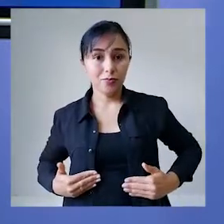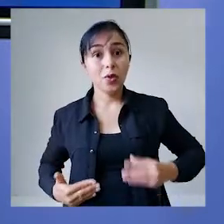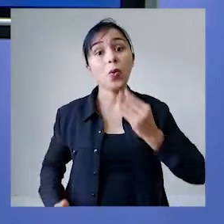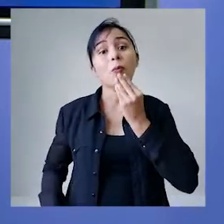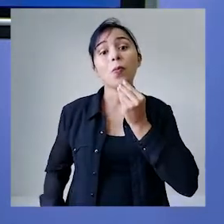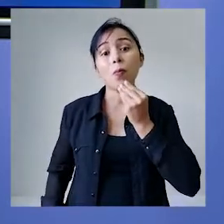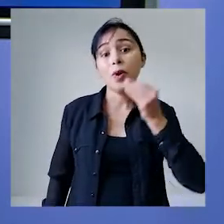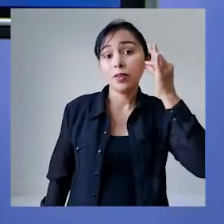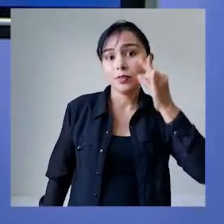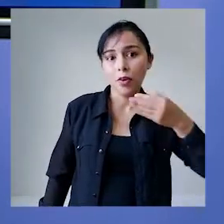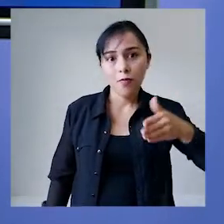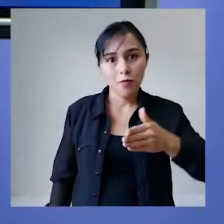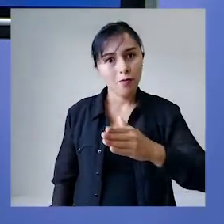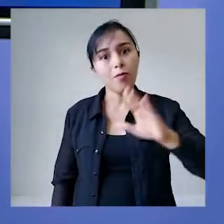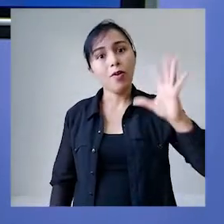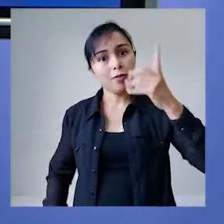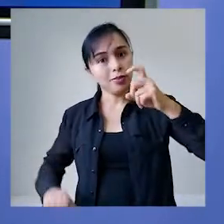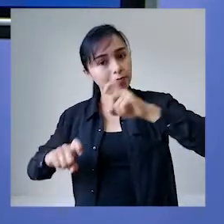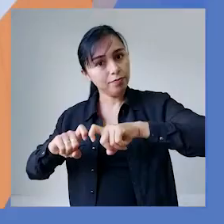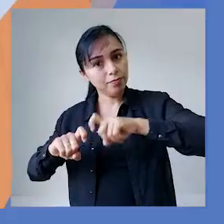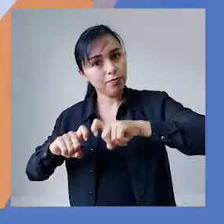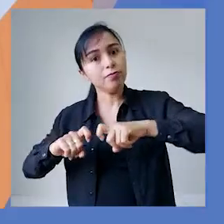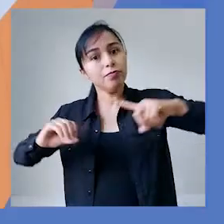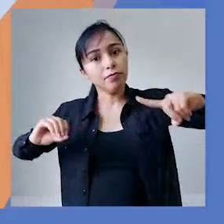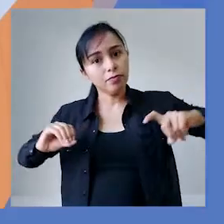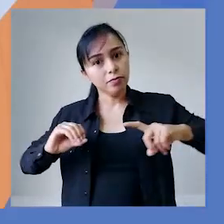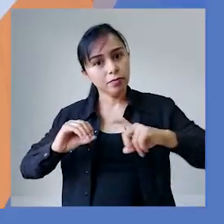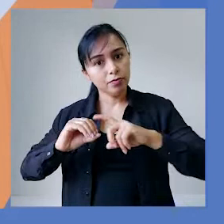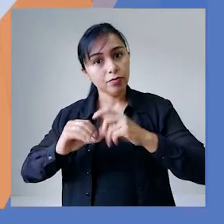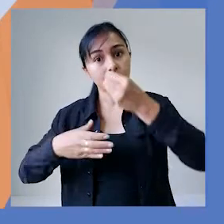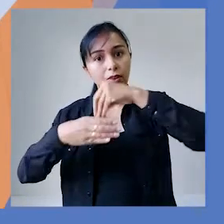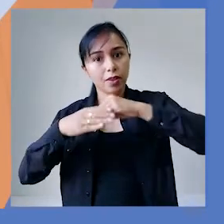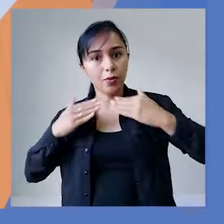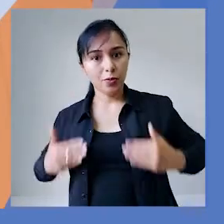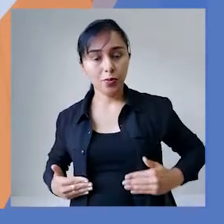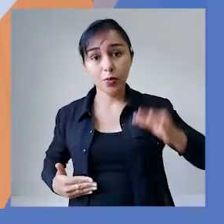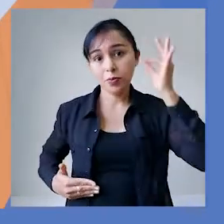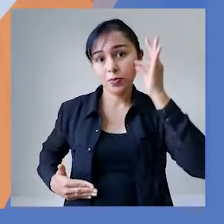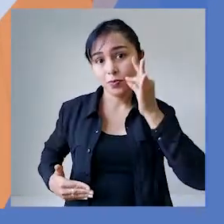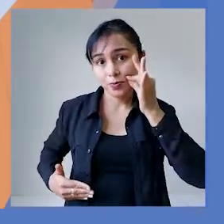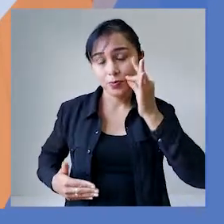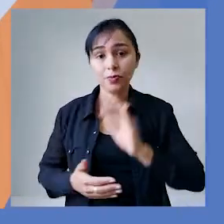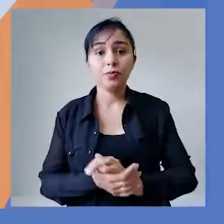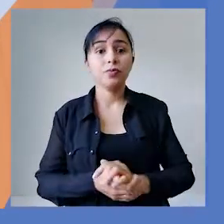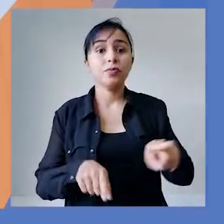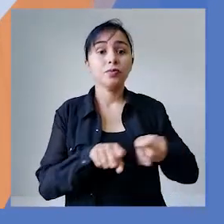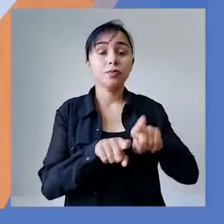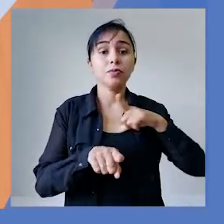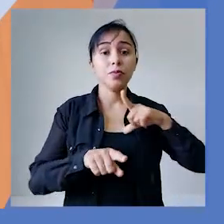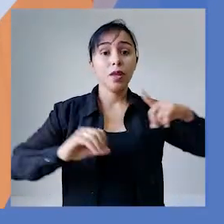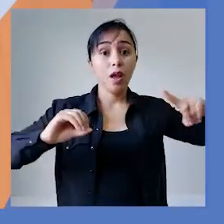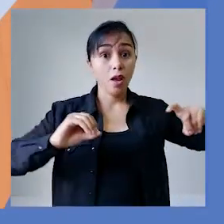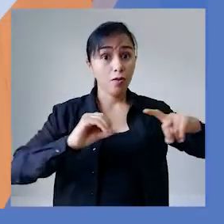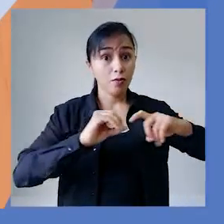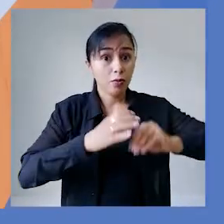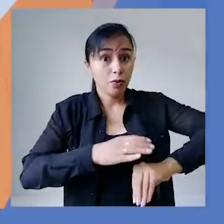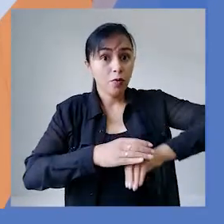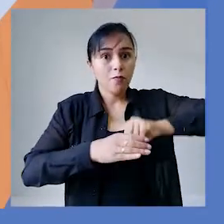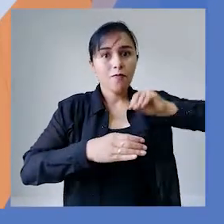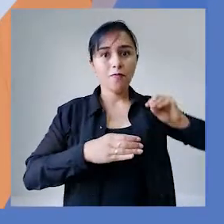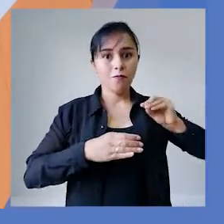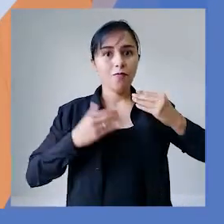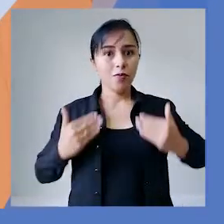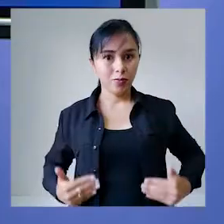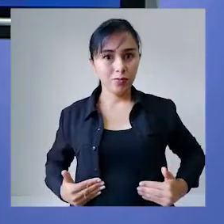libera o espermatozoide dentro da fêmea. A fecundação externa acontece nos peixes ósseos. Como assim?